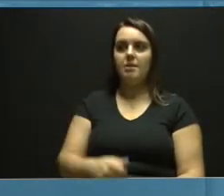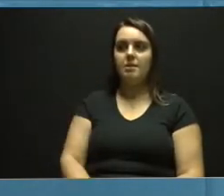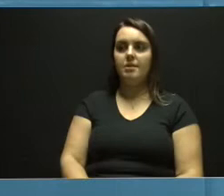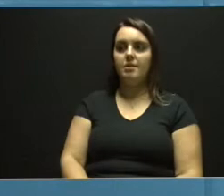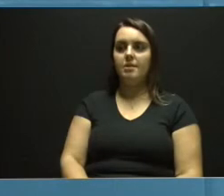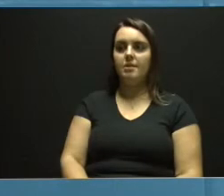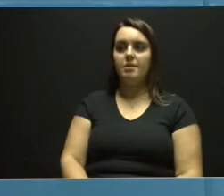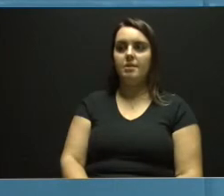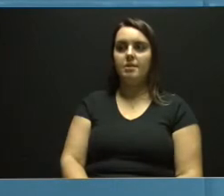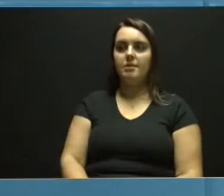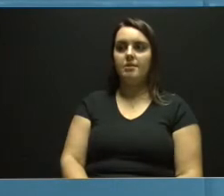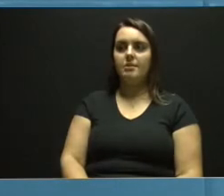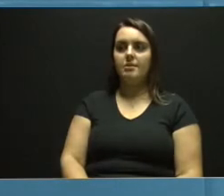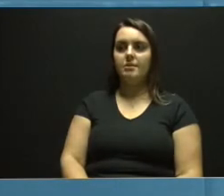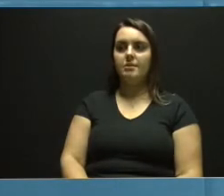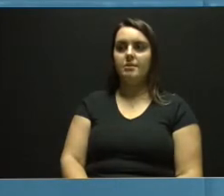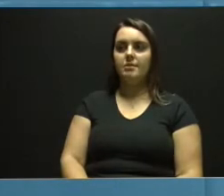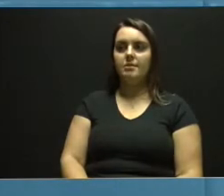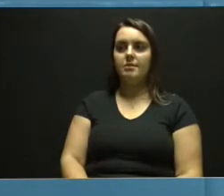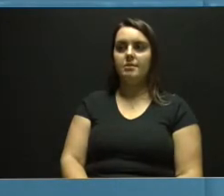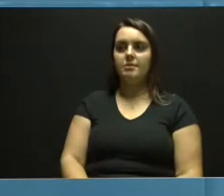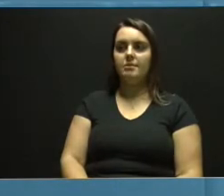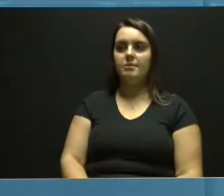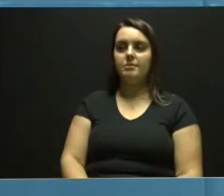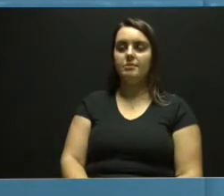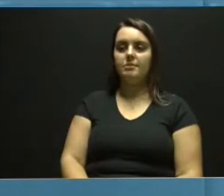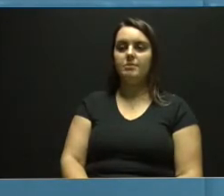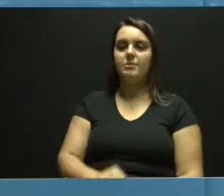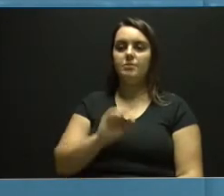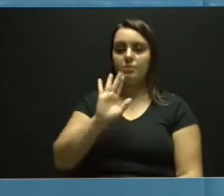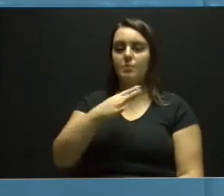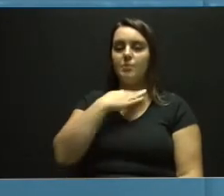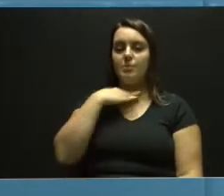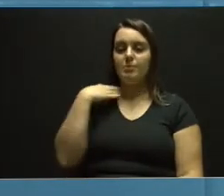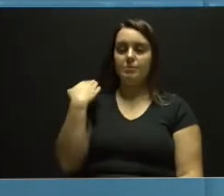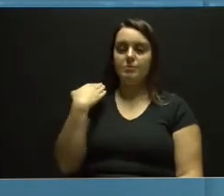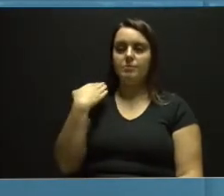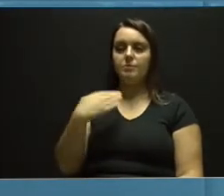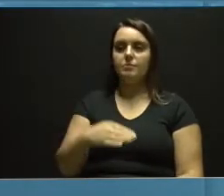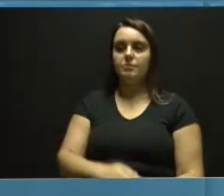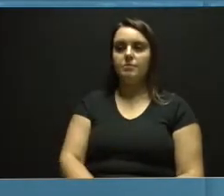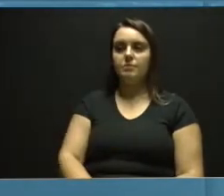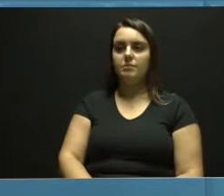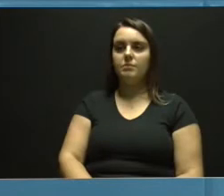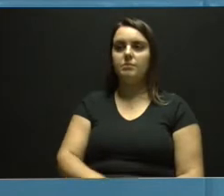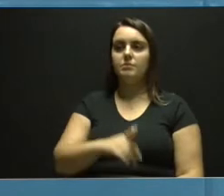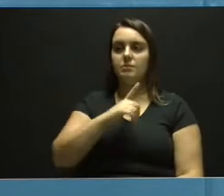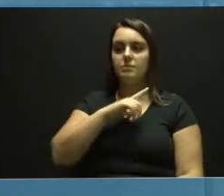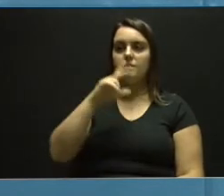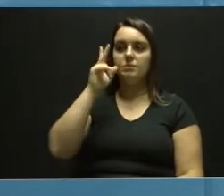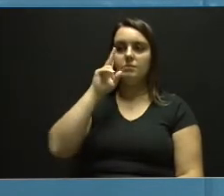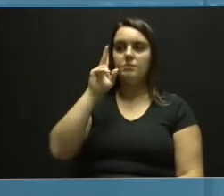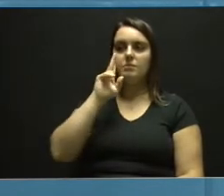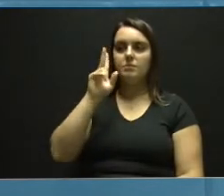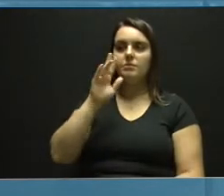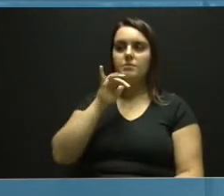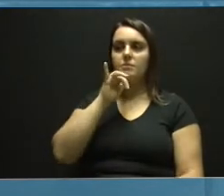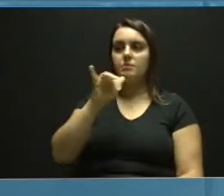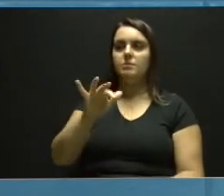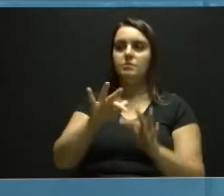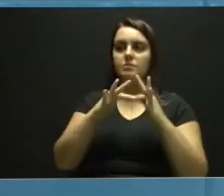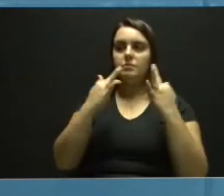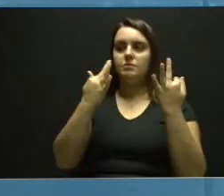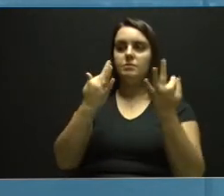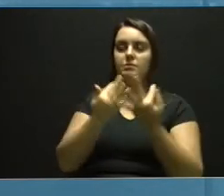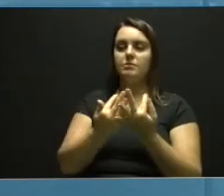negra já dorme no senhor algumas das histórias que conto na minha família que o italiano